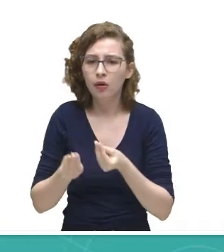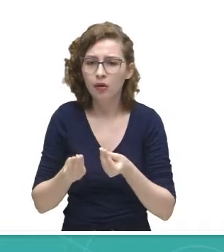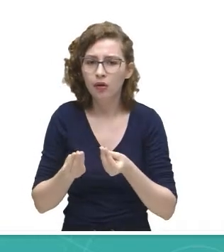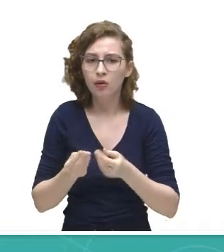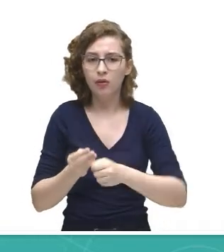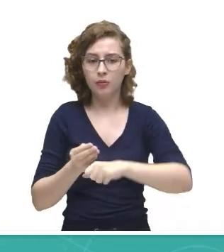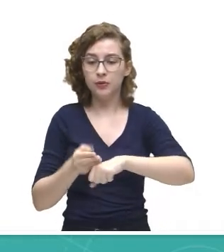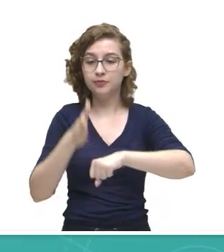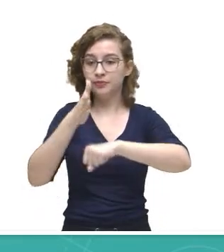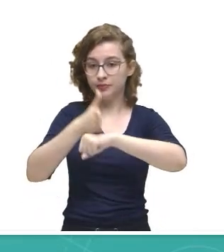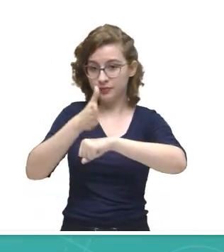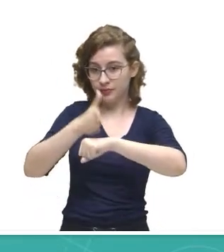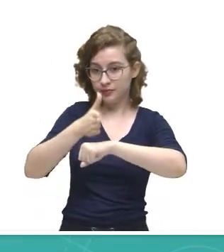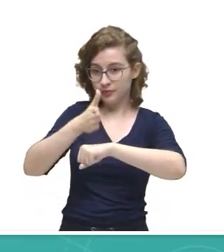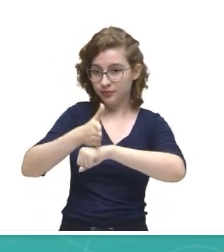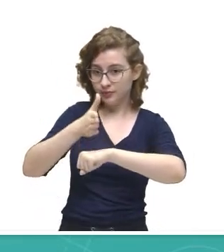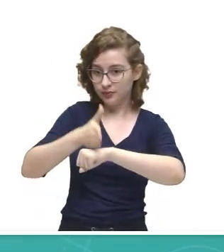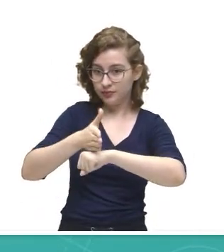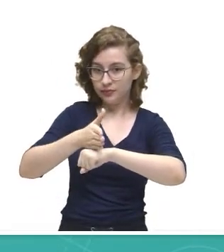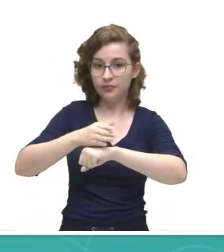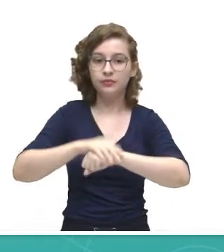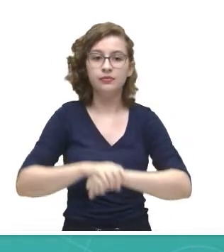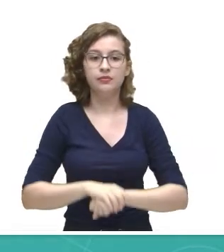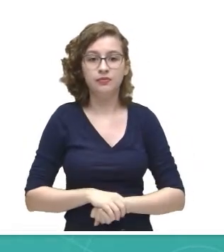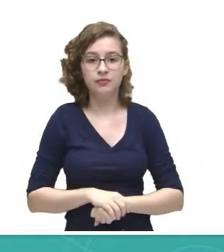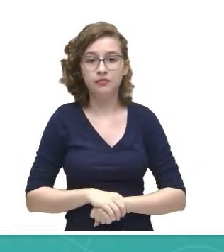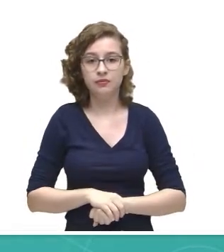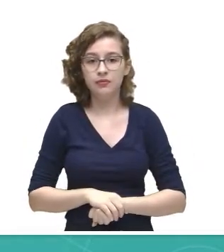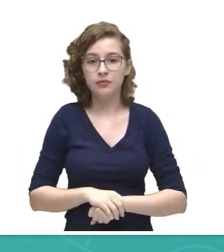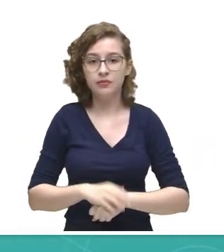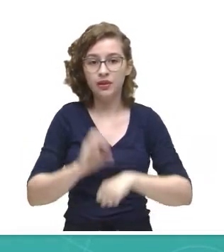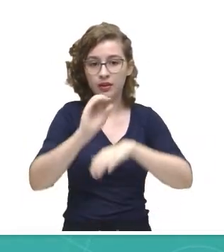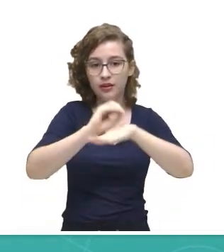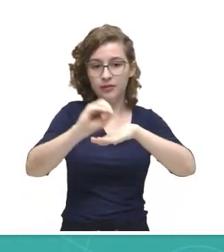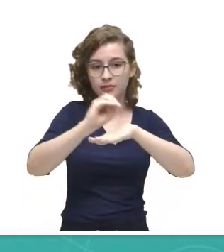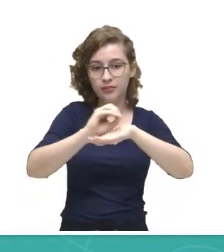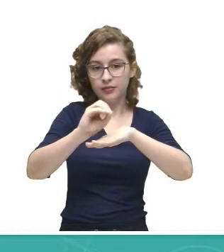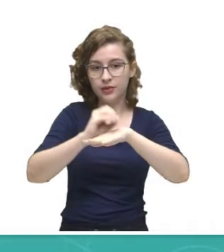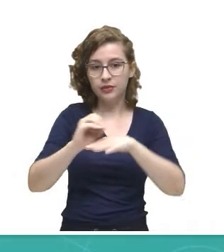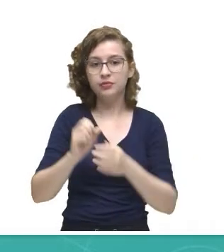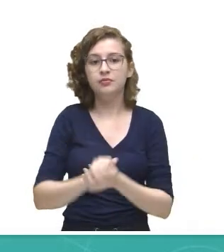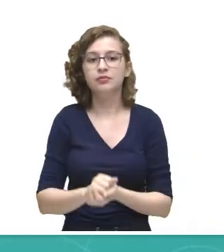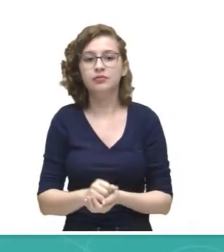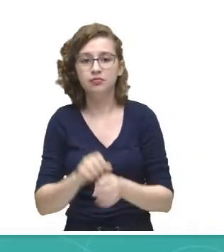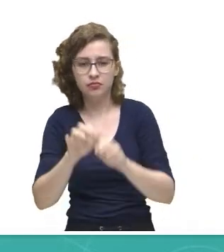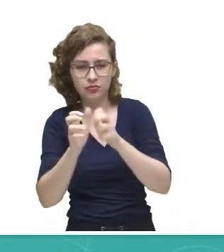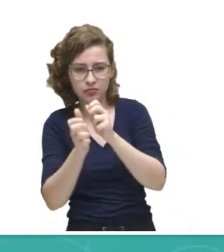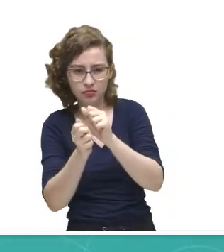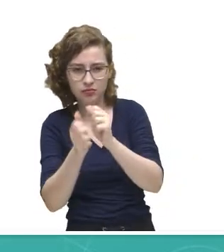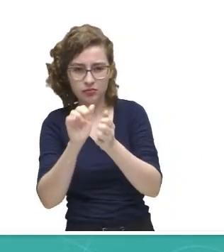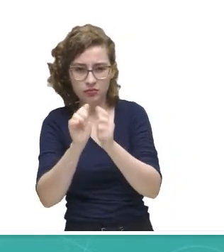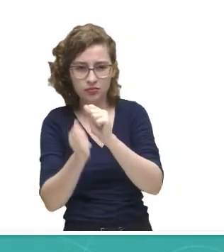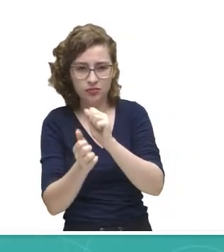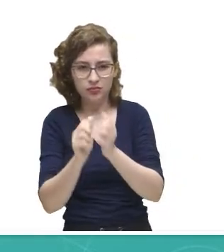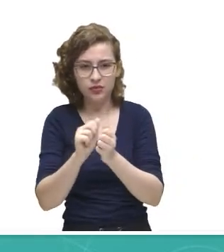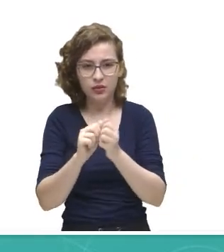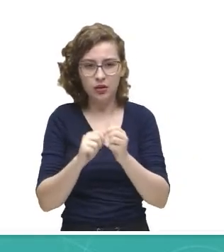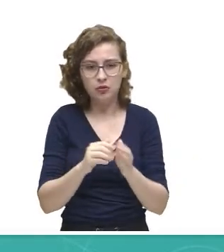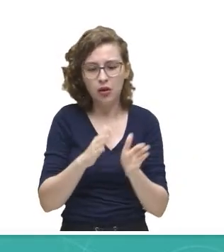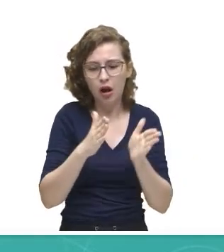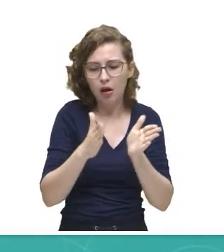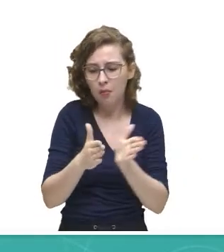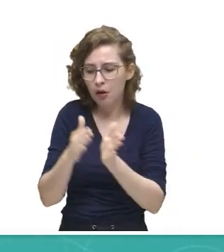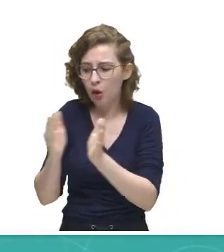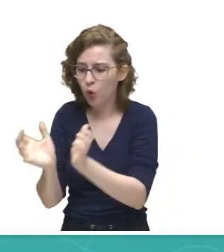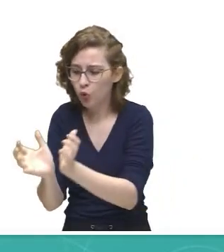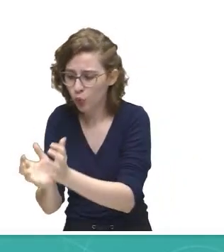Idade Moderna, nas oficinas, os artesãos desempenhavam várias funções. Olha